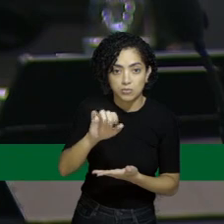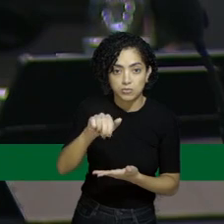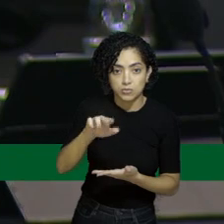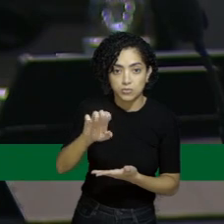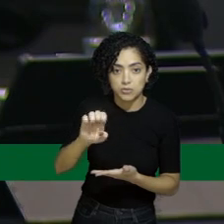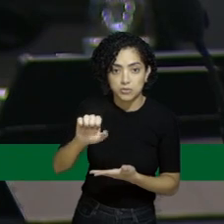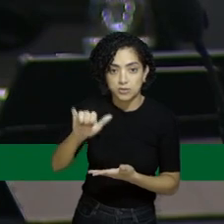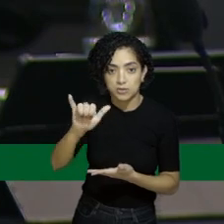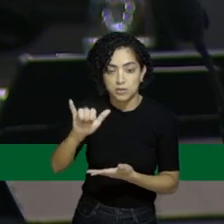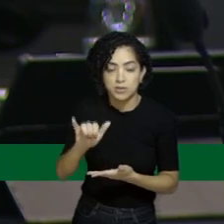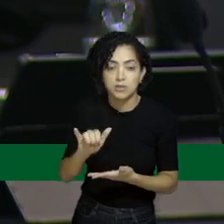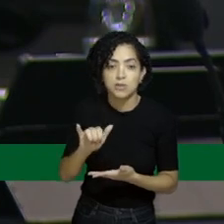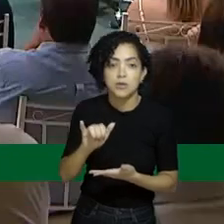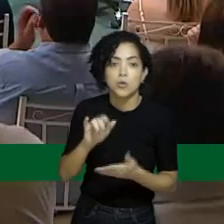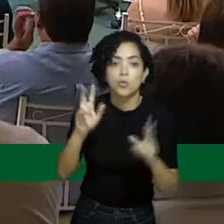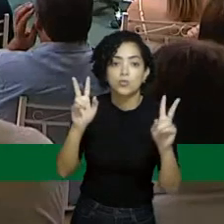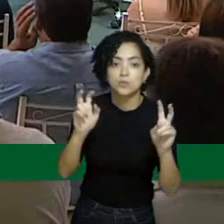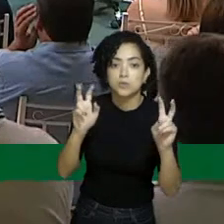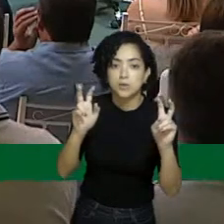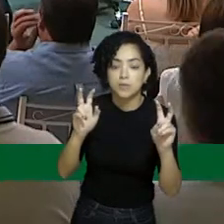é turismo regional.